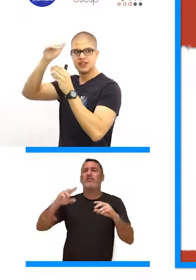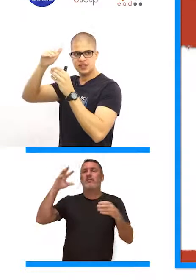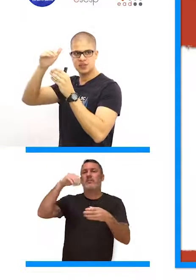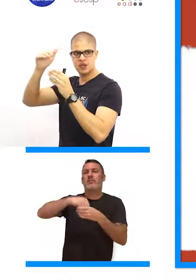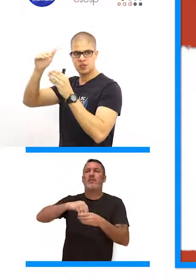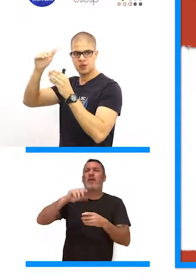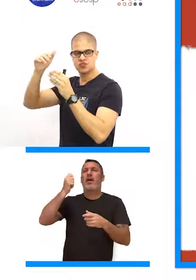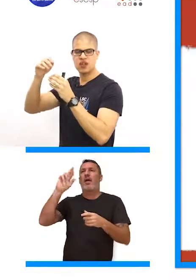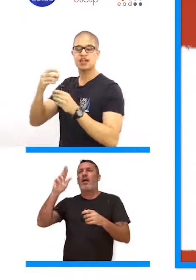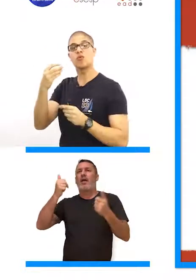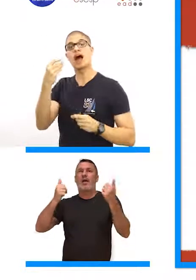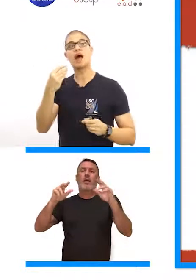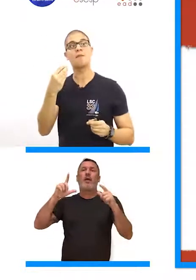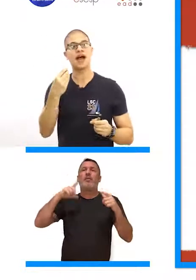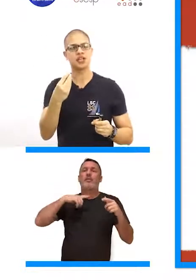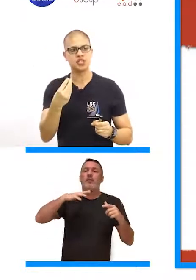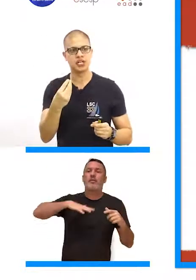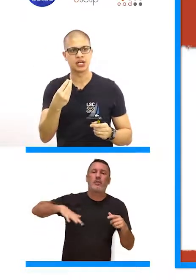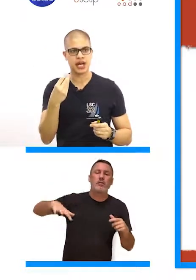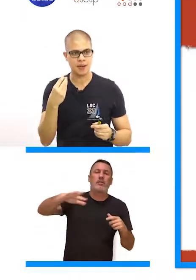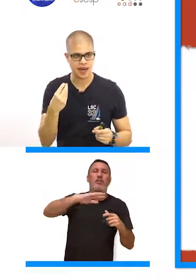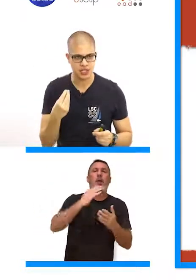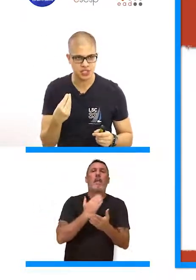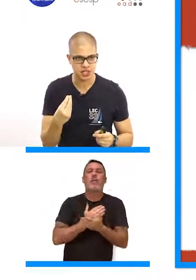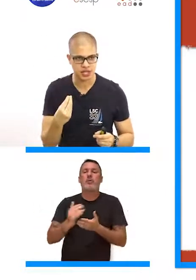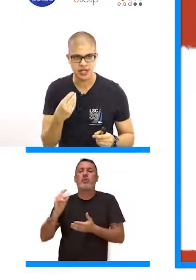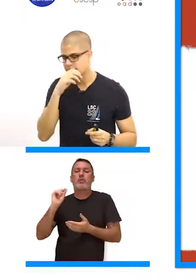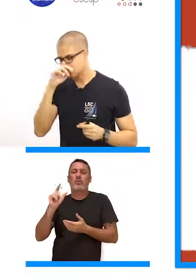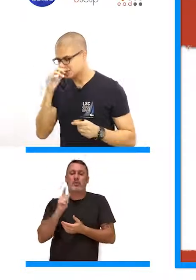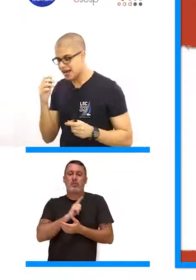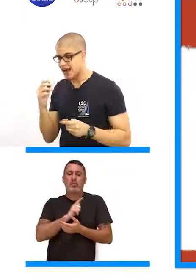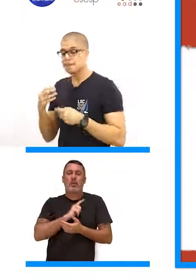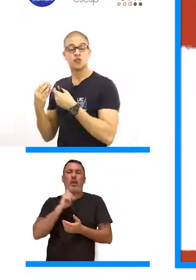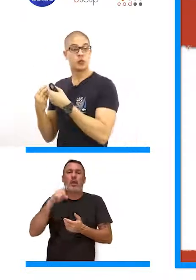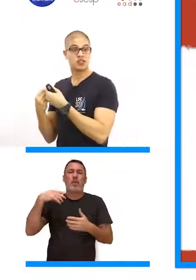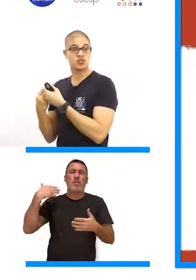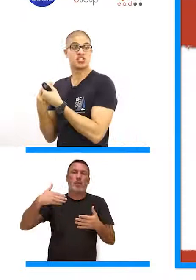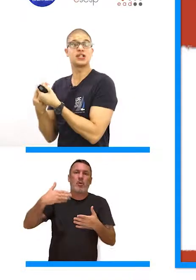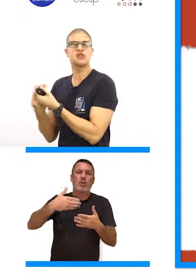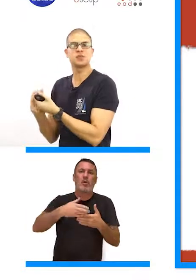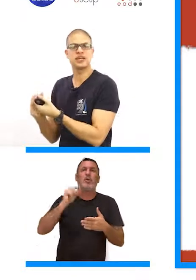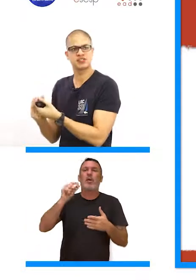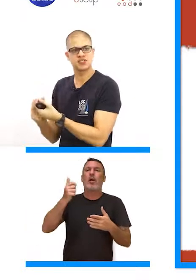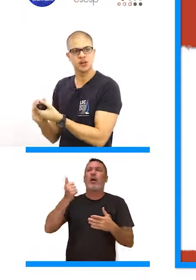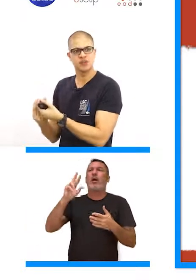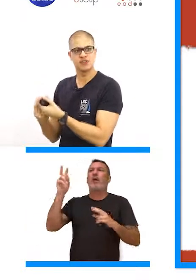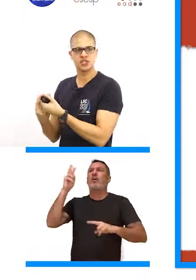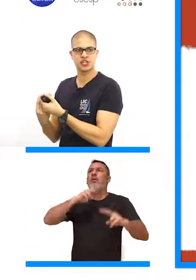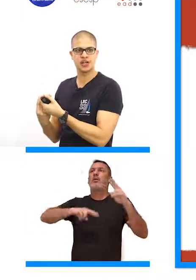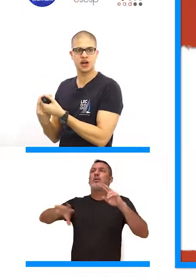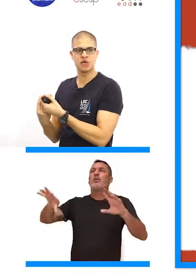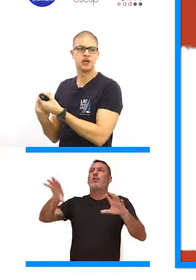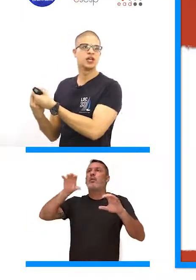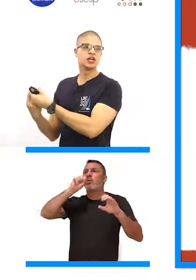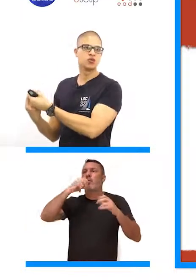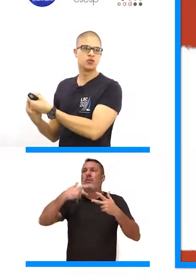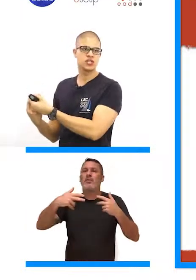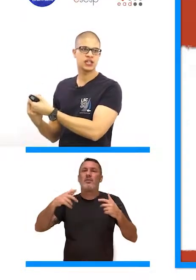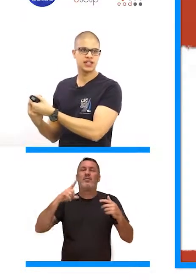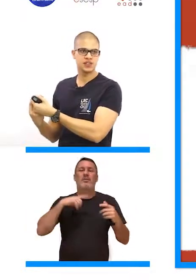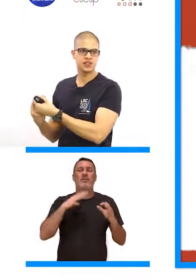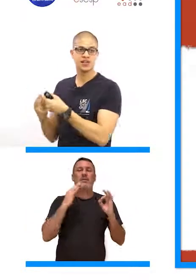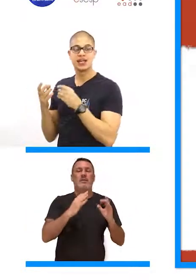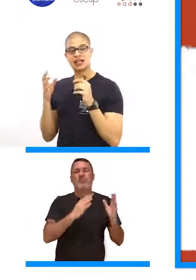relativa desse meio atmosférico a partir do processo de transpiração vegetal e,